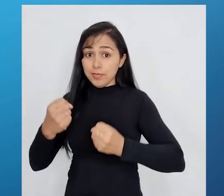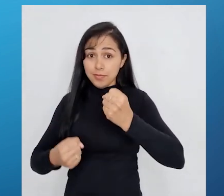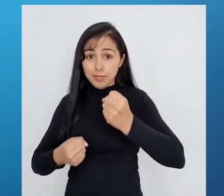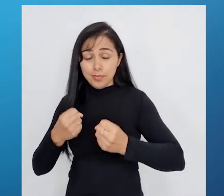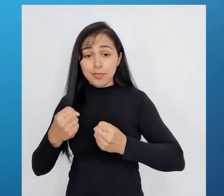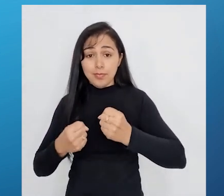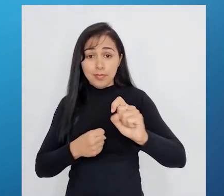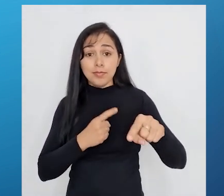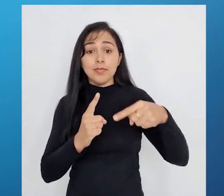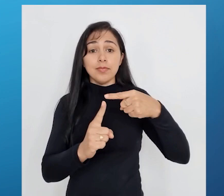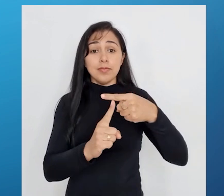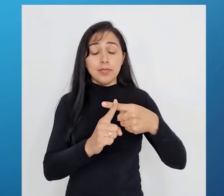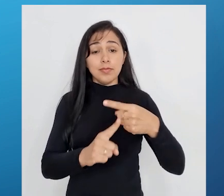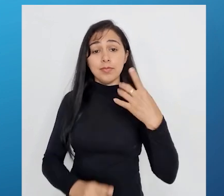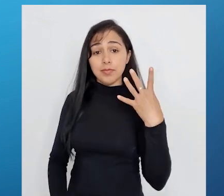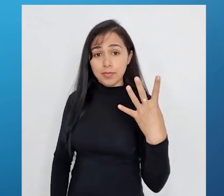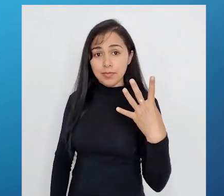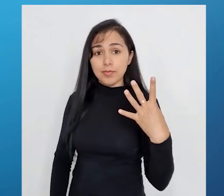e 4